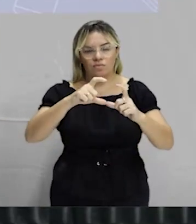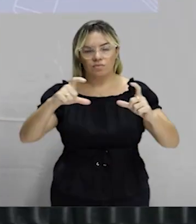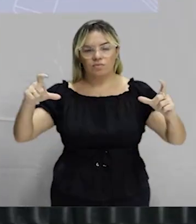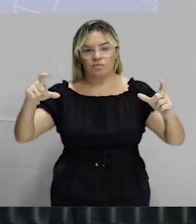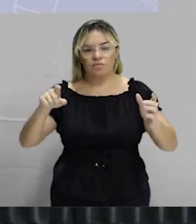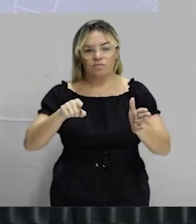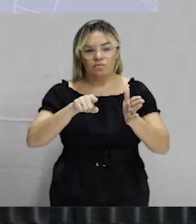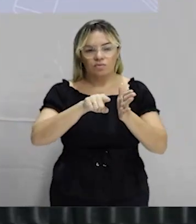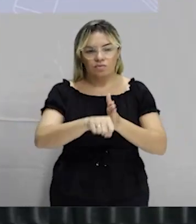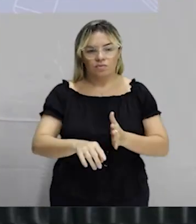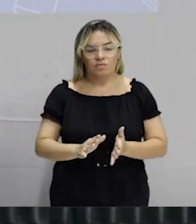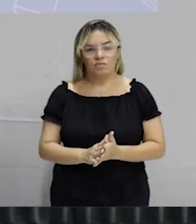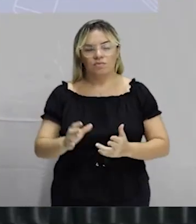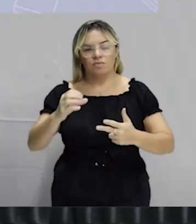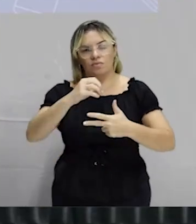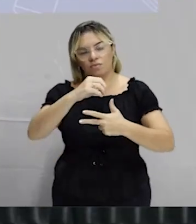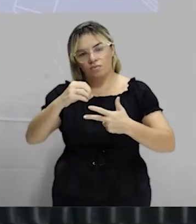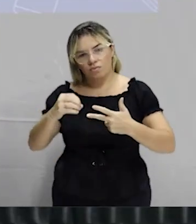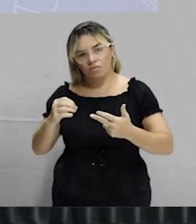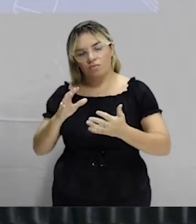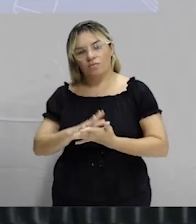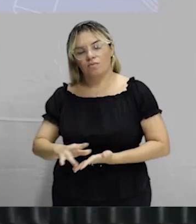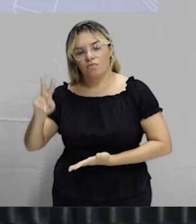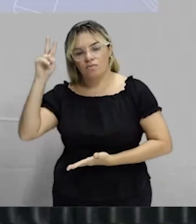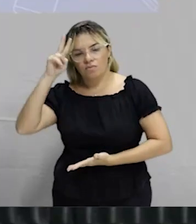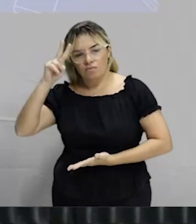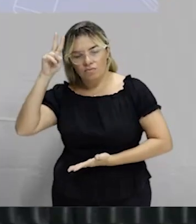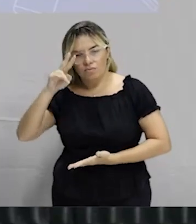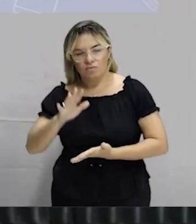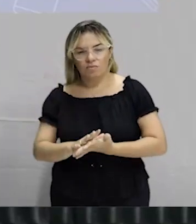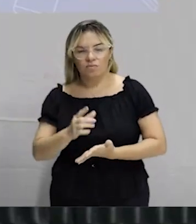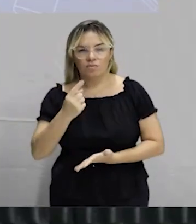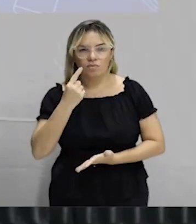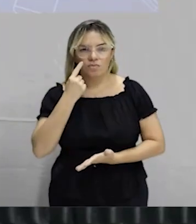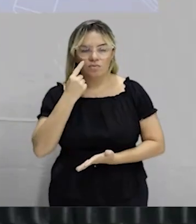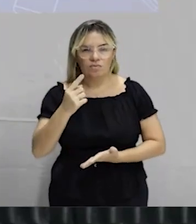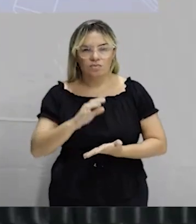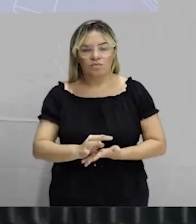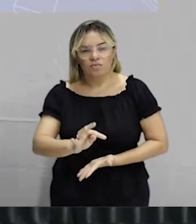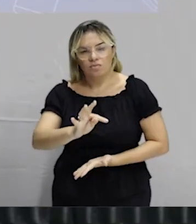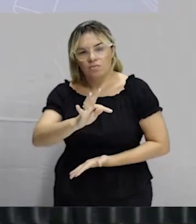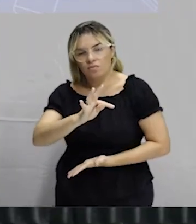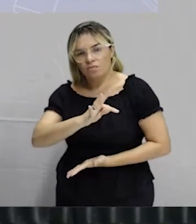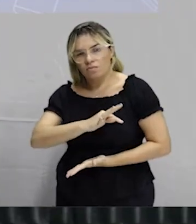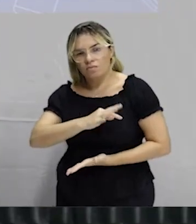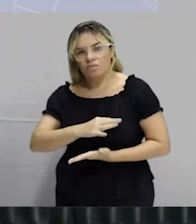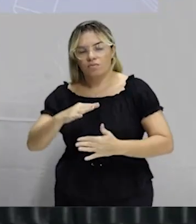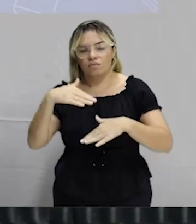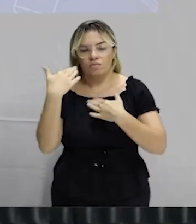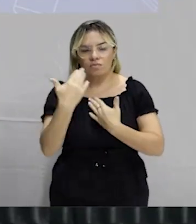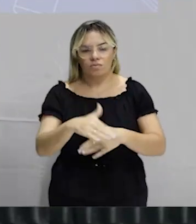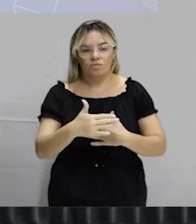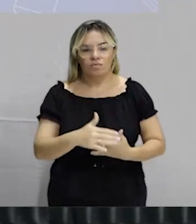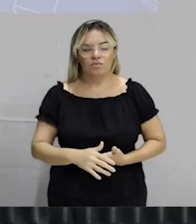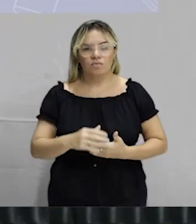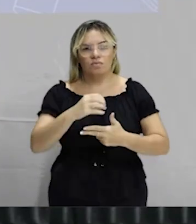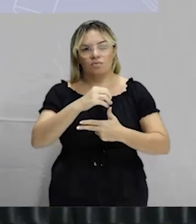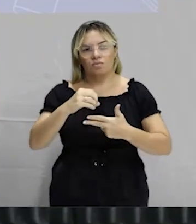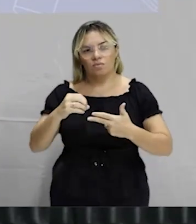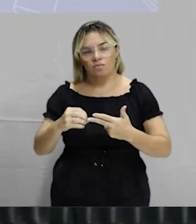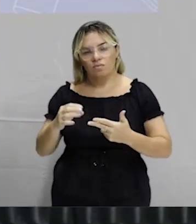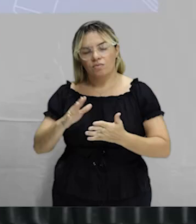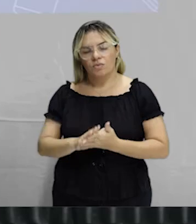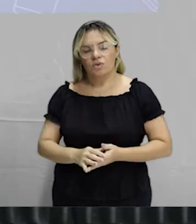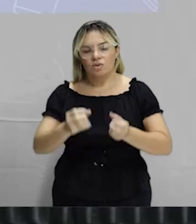Enem. Lembre-se, observem a parte técnica das provas do Enem. Quando eu falo a